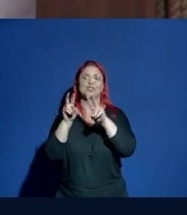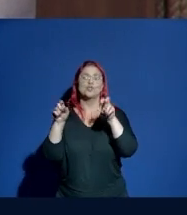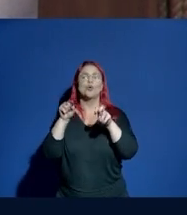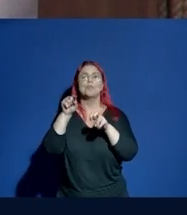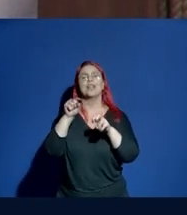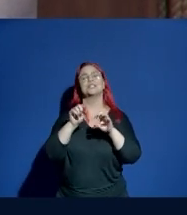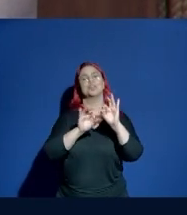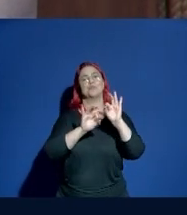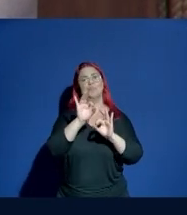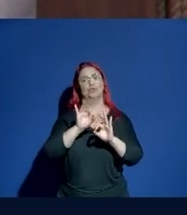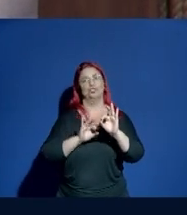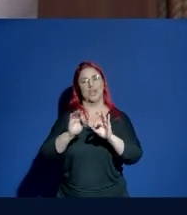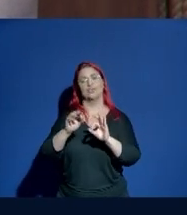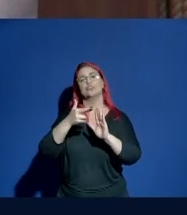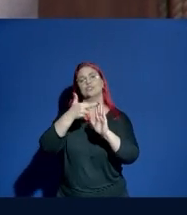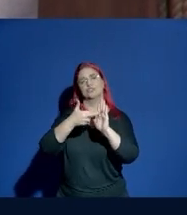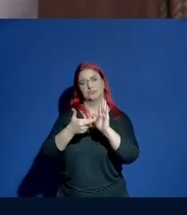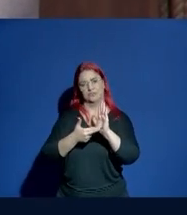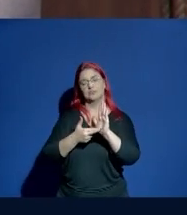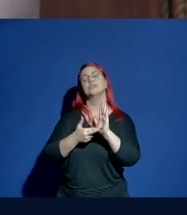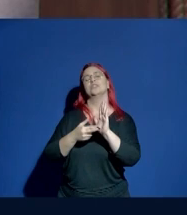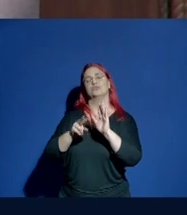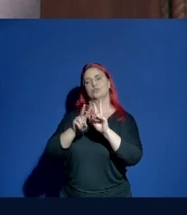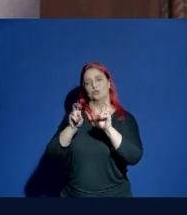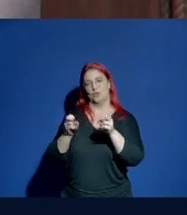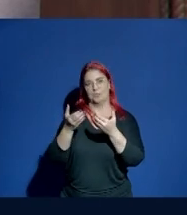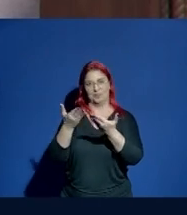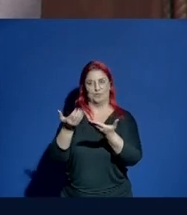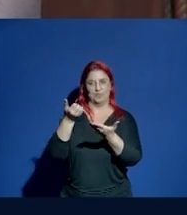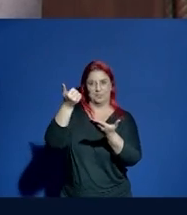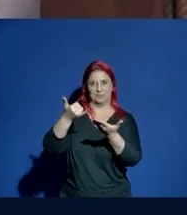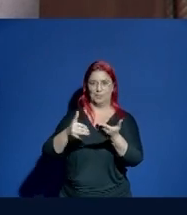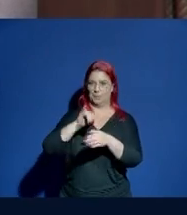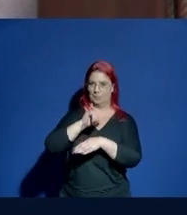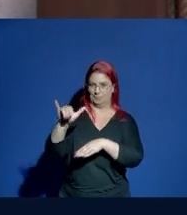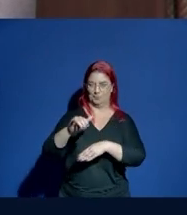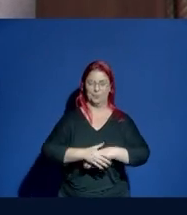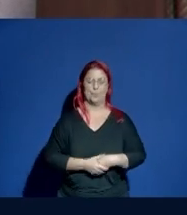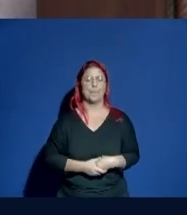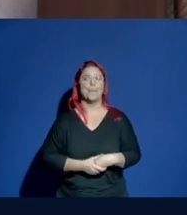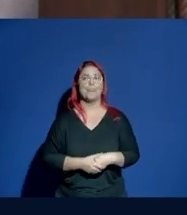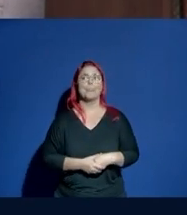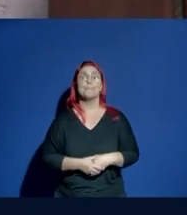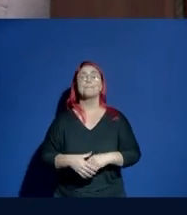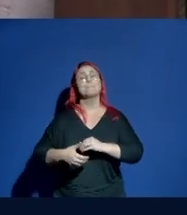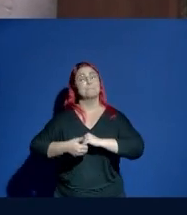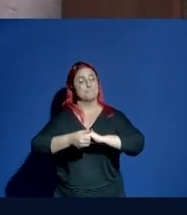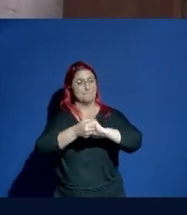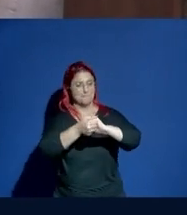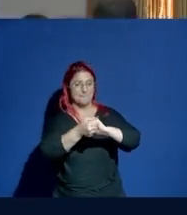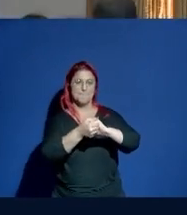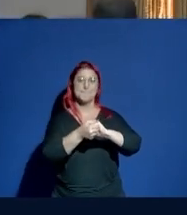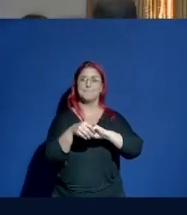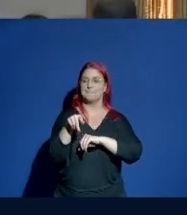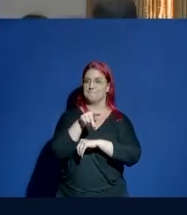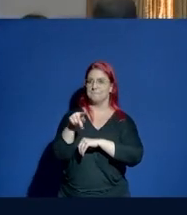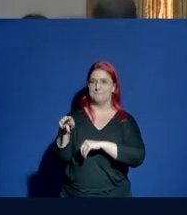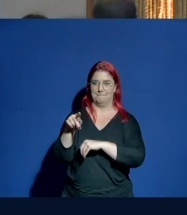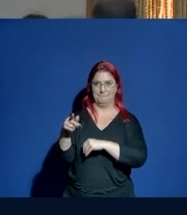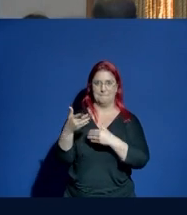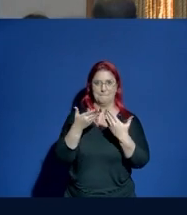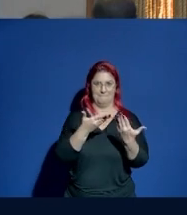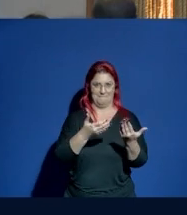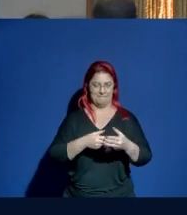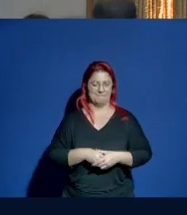de regularização fundiária que o Senhor anunciou bom primeiro queria cumprimentar o nosso grande Professor Caiado